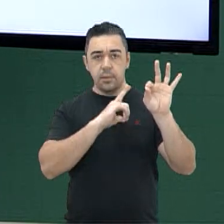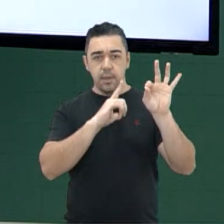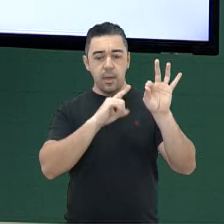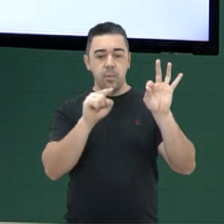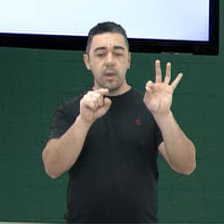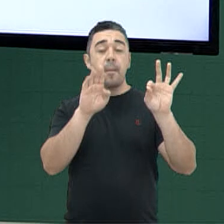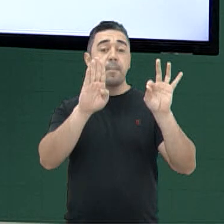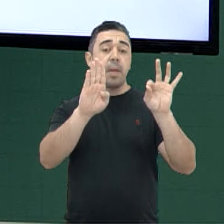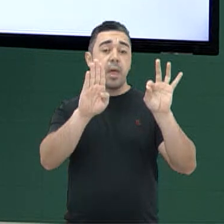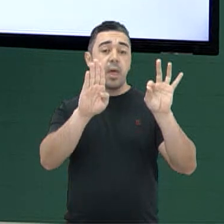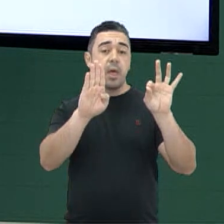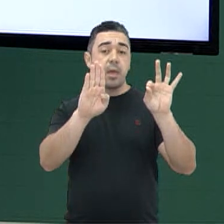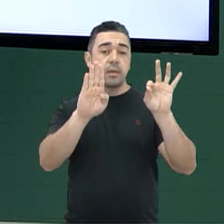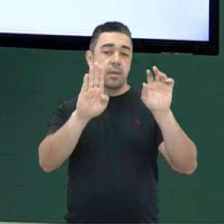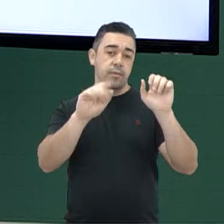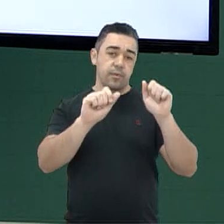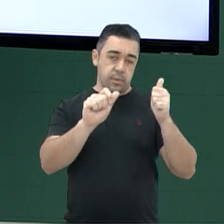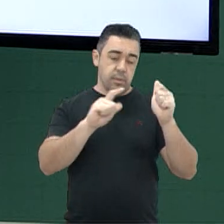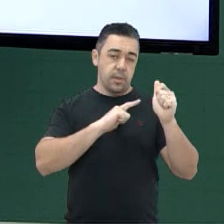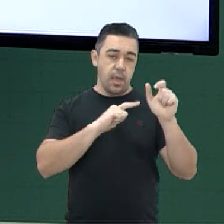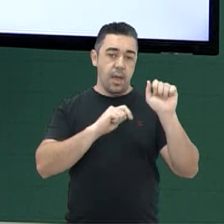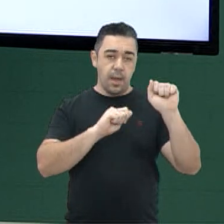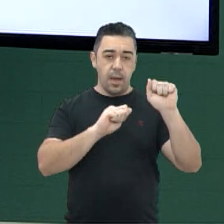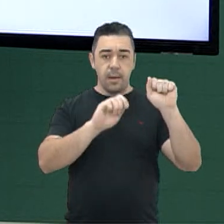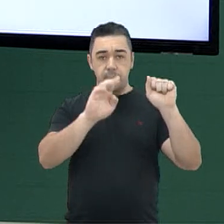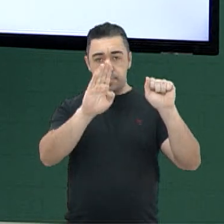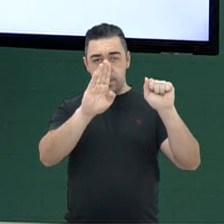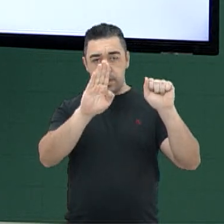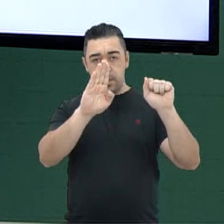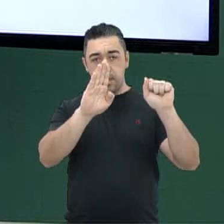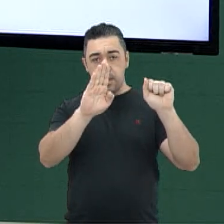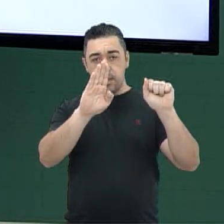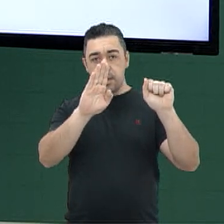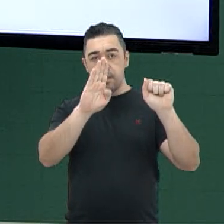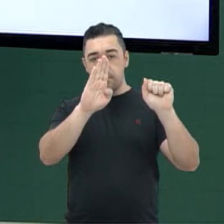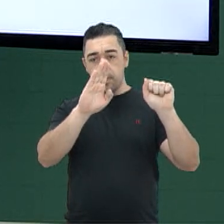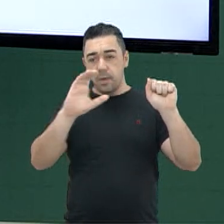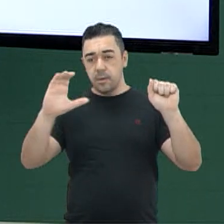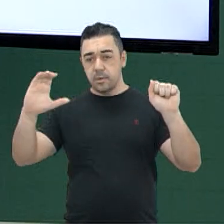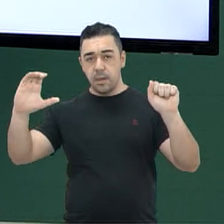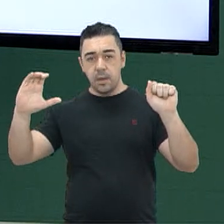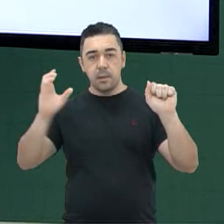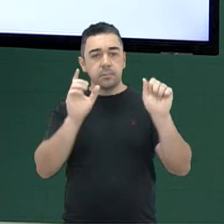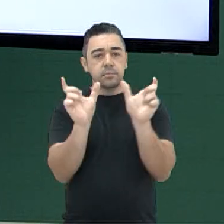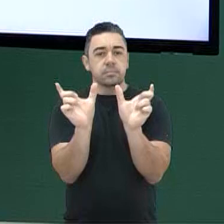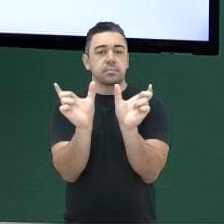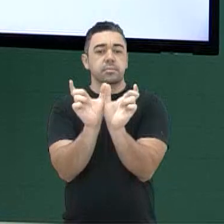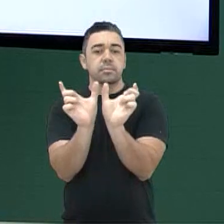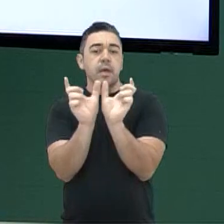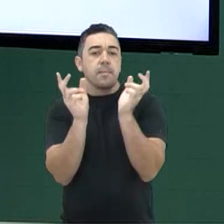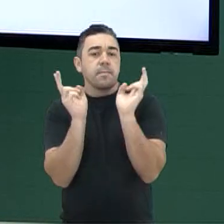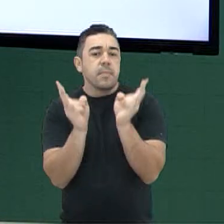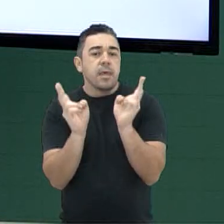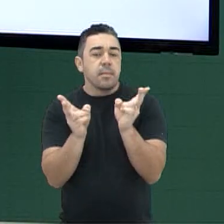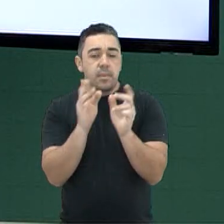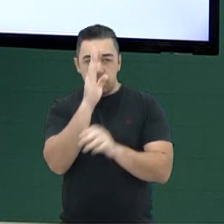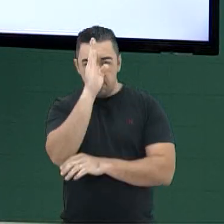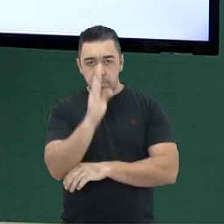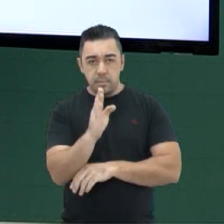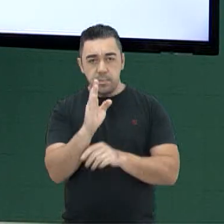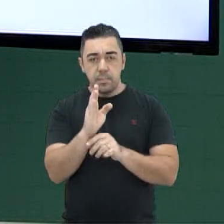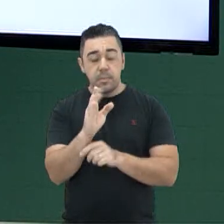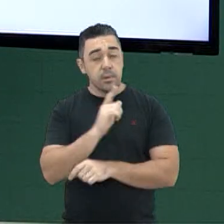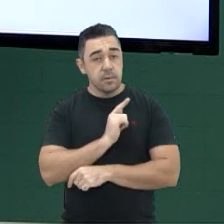é o B junto aqui, quando ele cruza perpendicularmente ao segmento reta